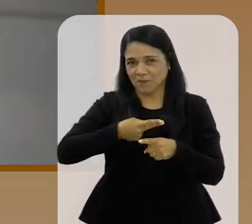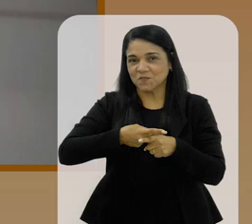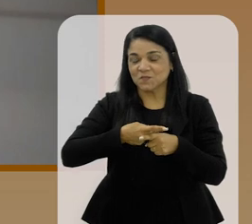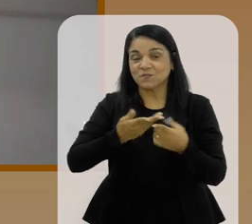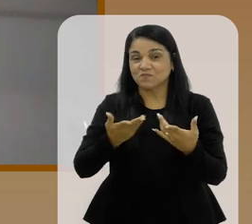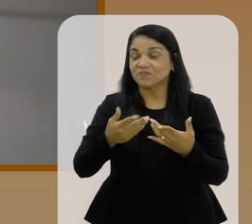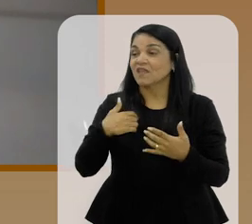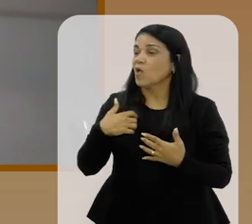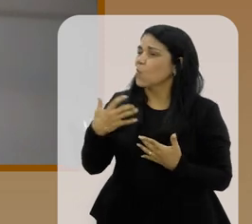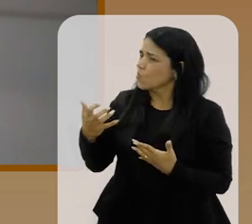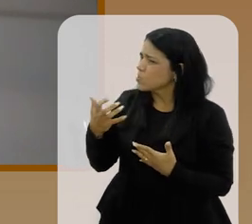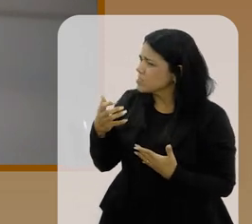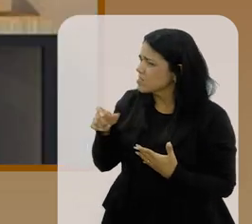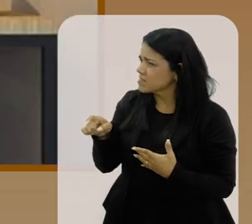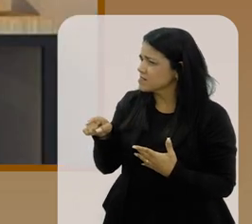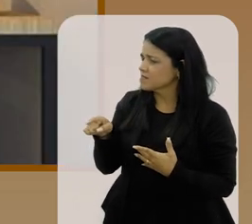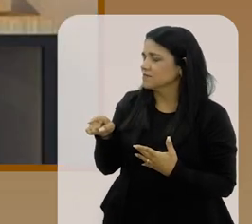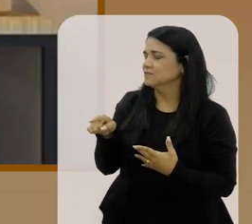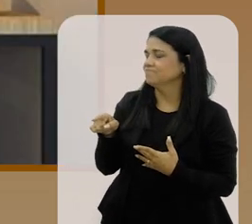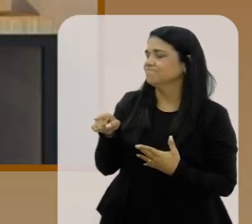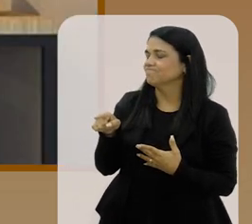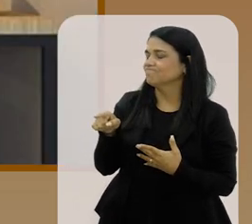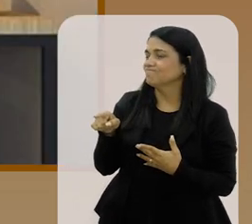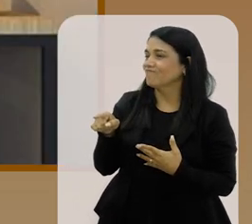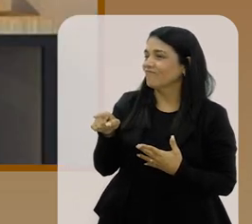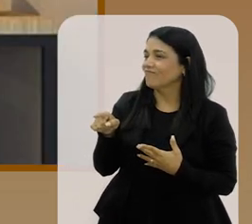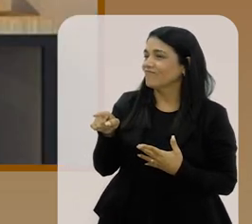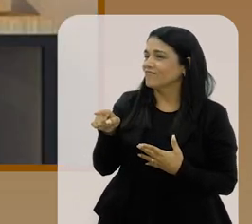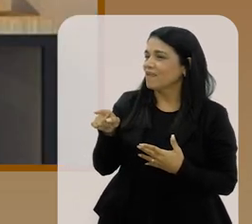de ter um prêmio. E eu queria, se você